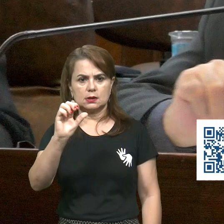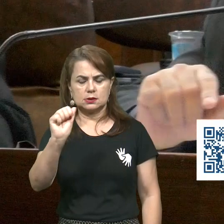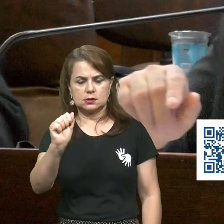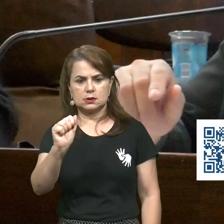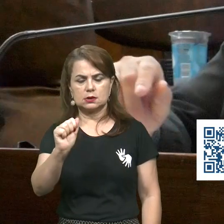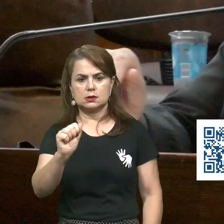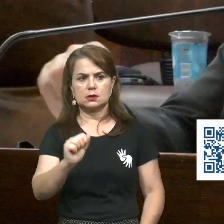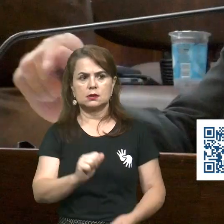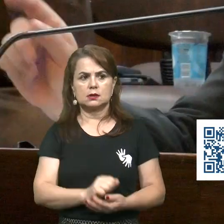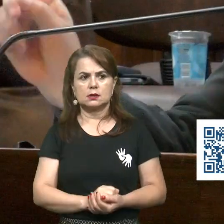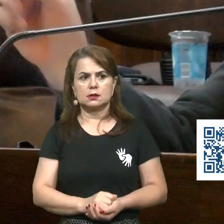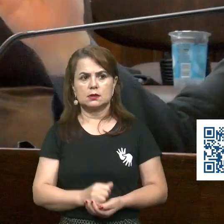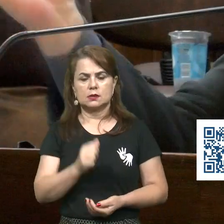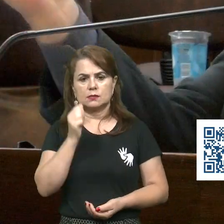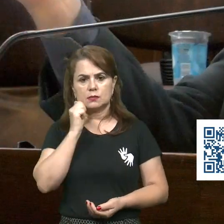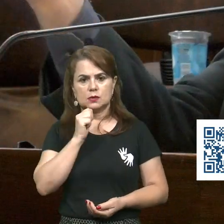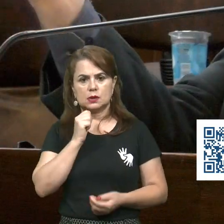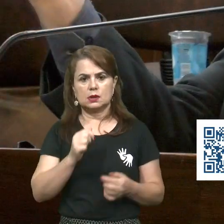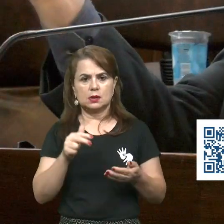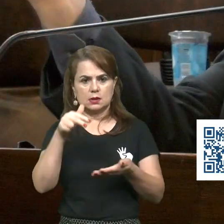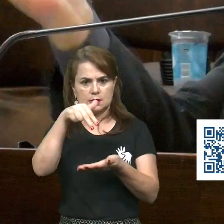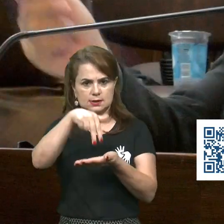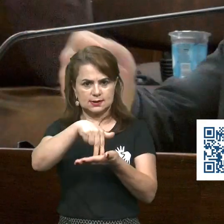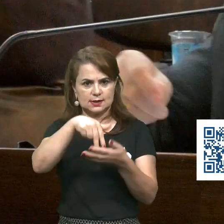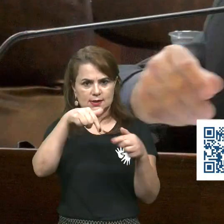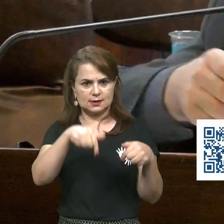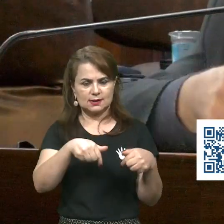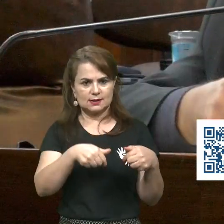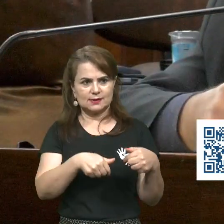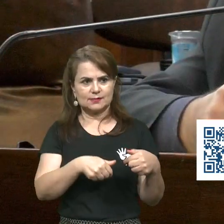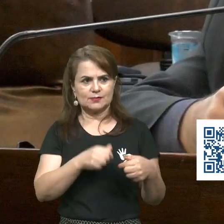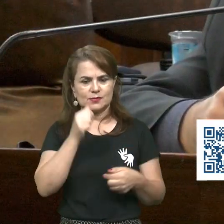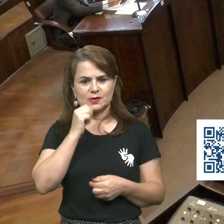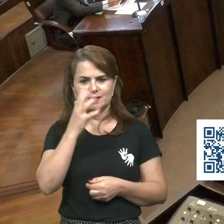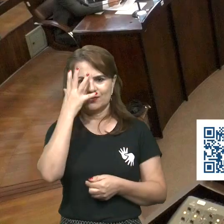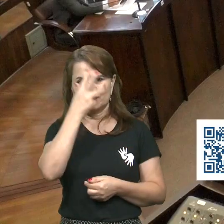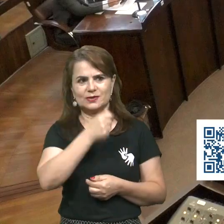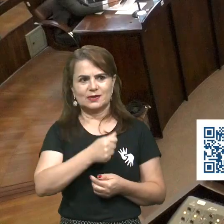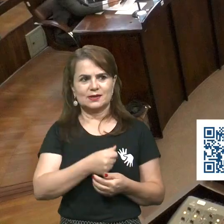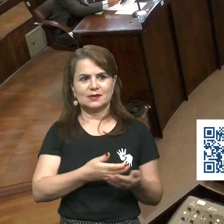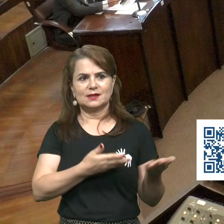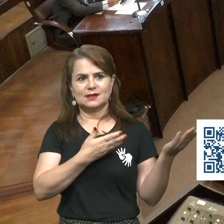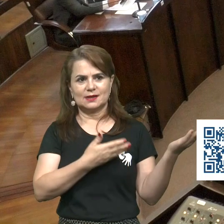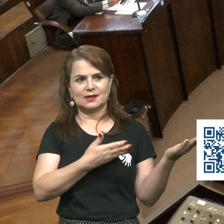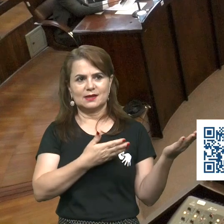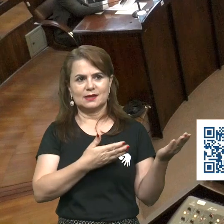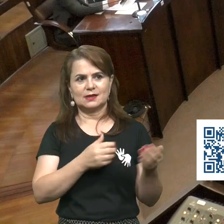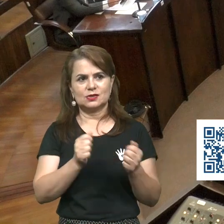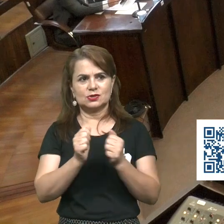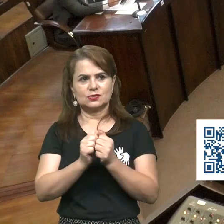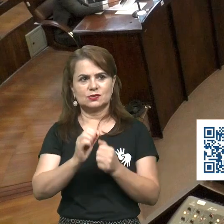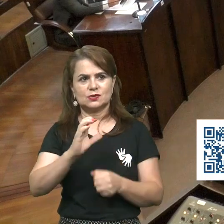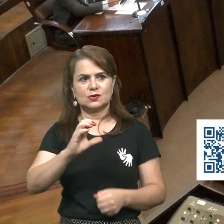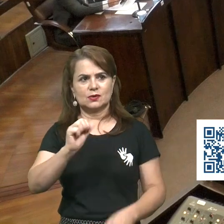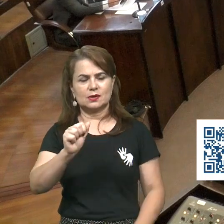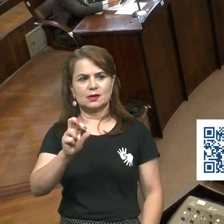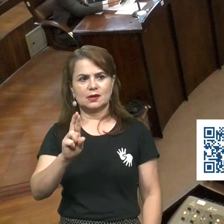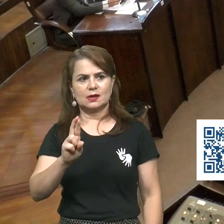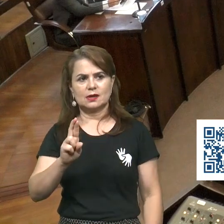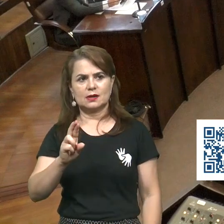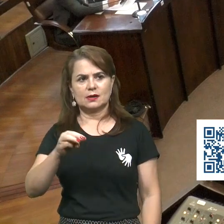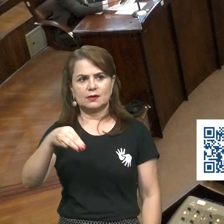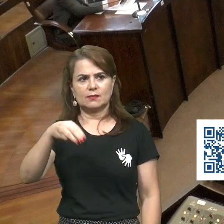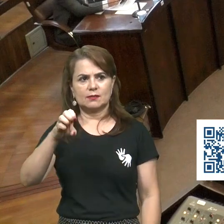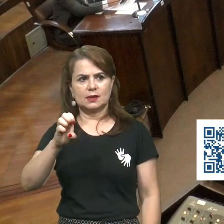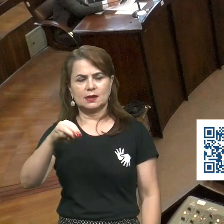Que está aqui, que se encontra aqui em nossa casa, aquela belezinha, aquela coisa linda ali, a Natasha, que está acompanhada da professora Carmen e dos demais